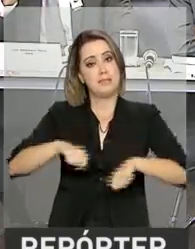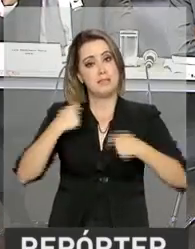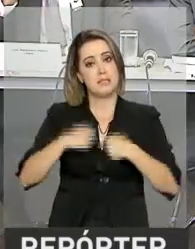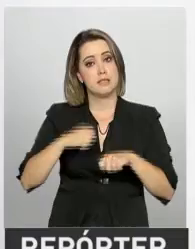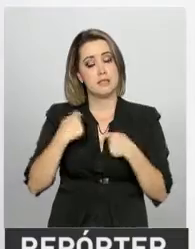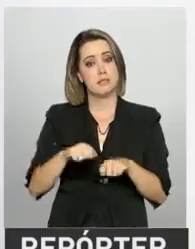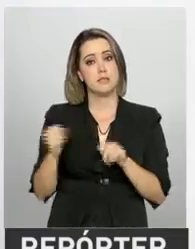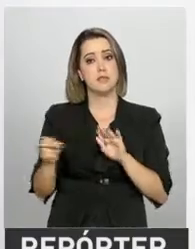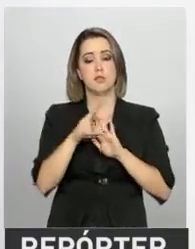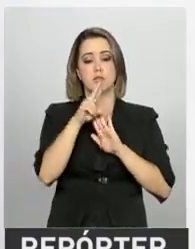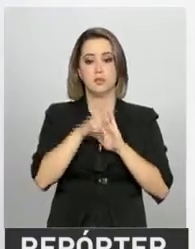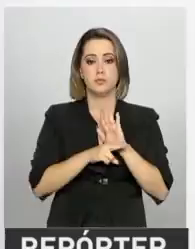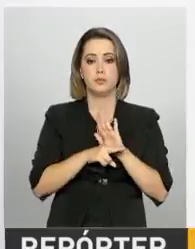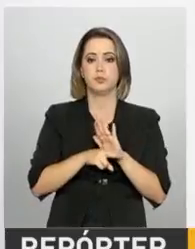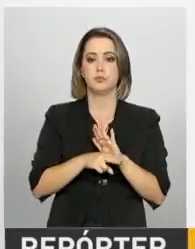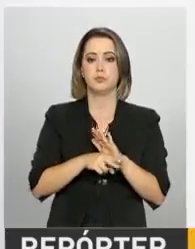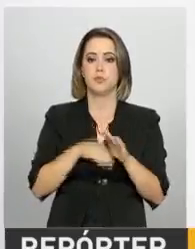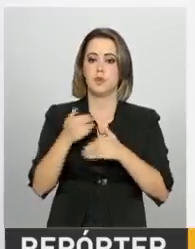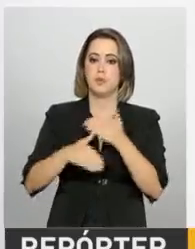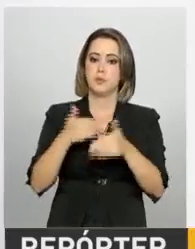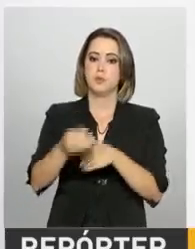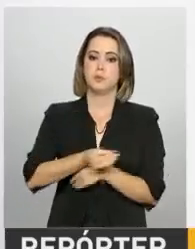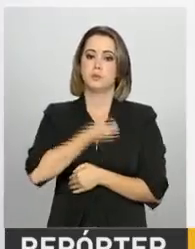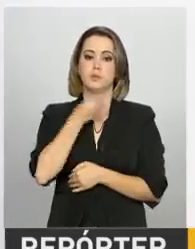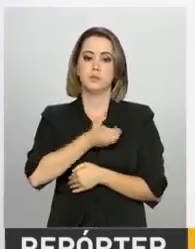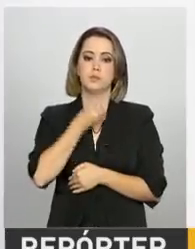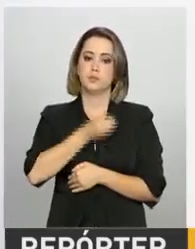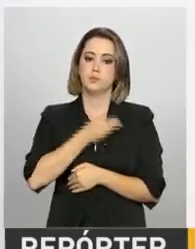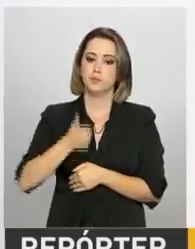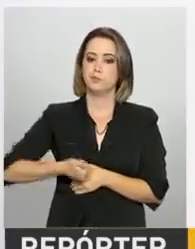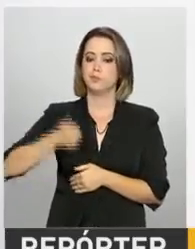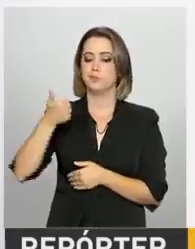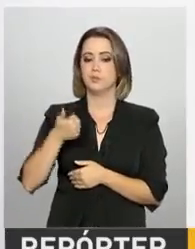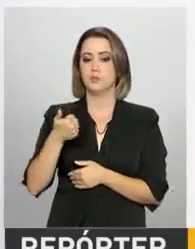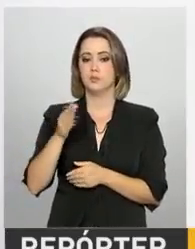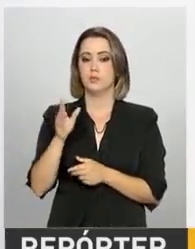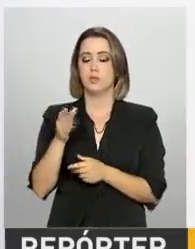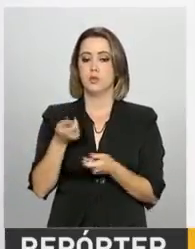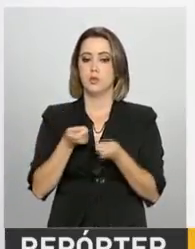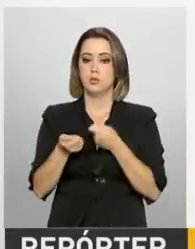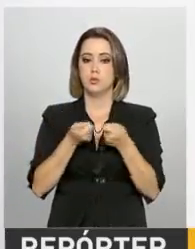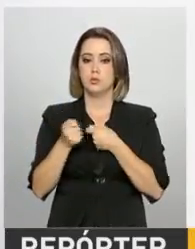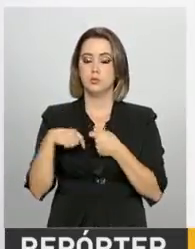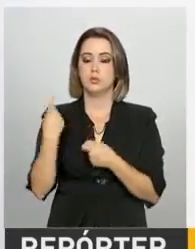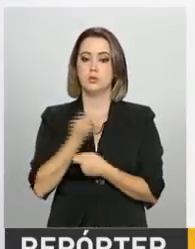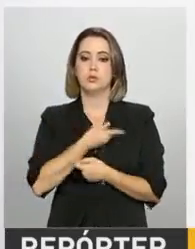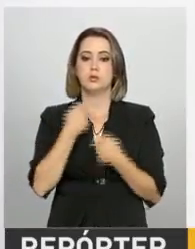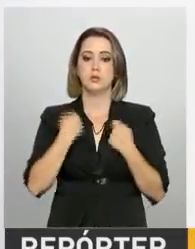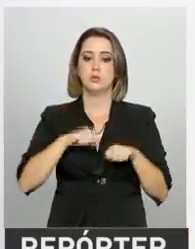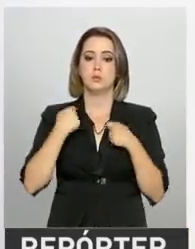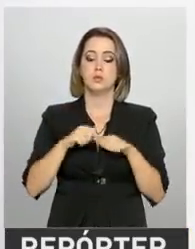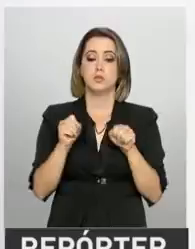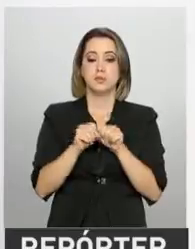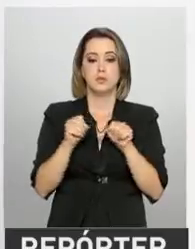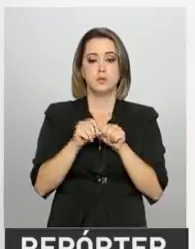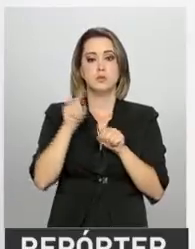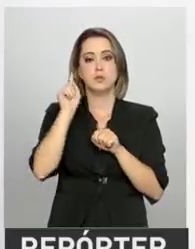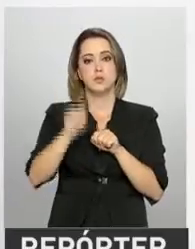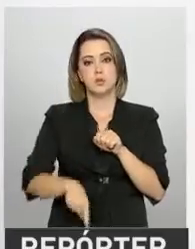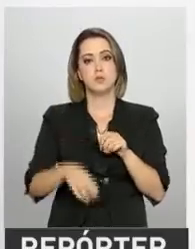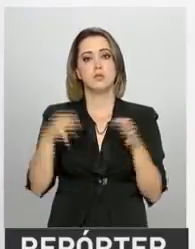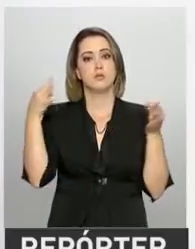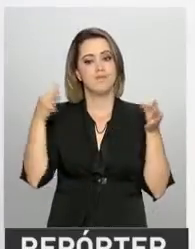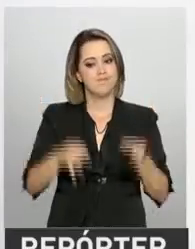mais as pessoas vão viver ao longo de muito tempo e os ajustes que nós precisamos fazer uma pergunta por dia são absolutamente